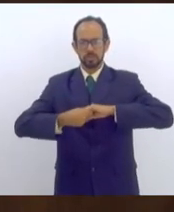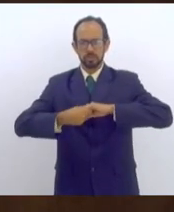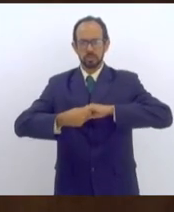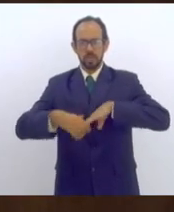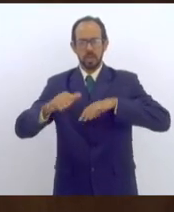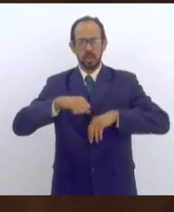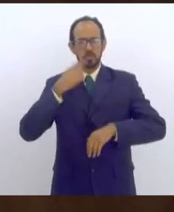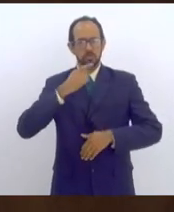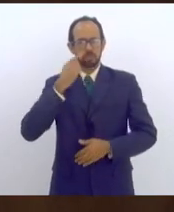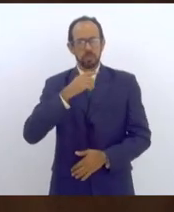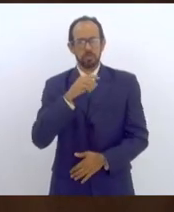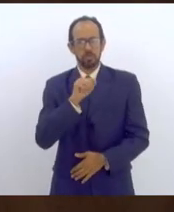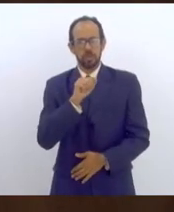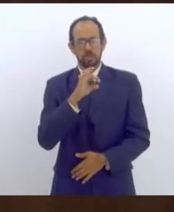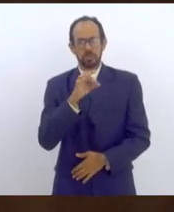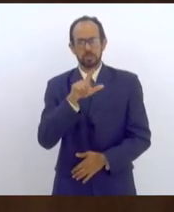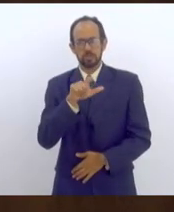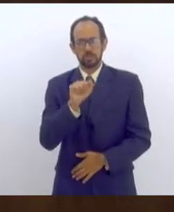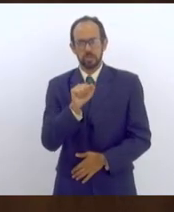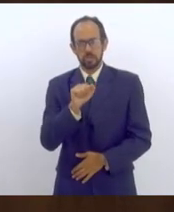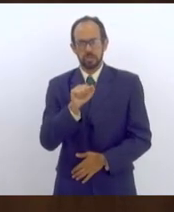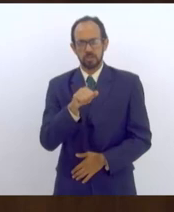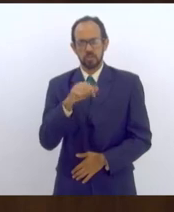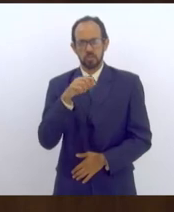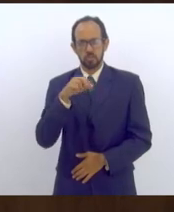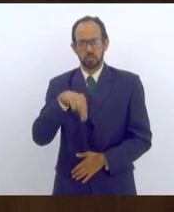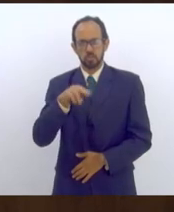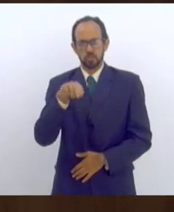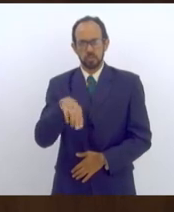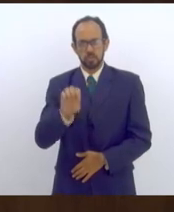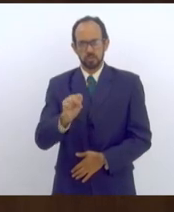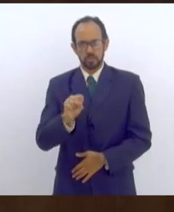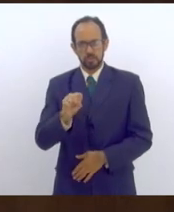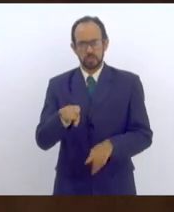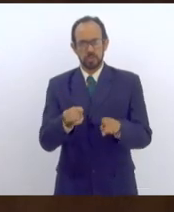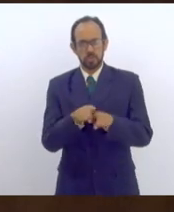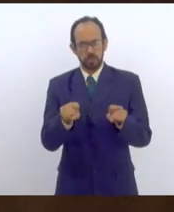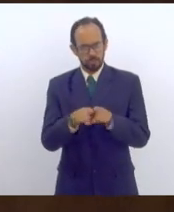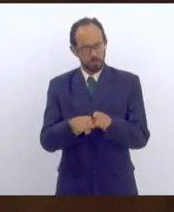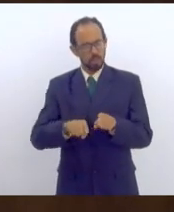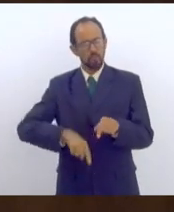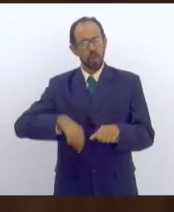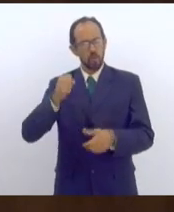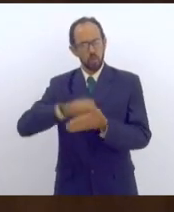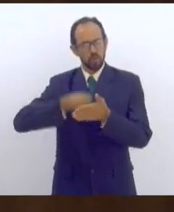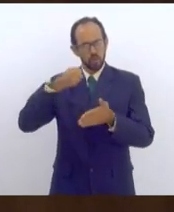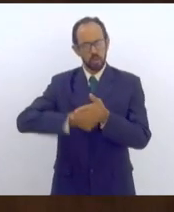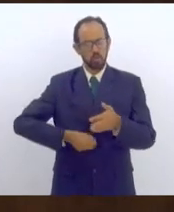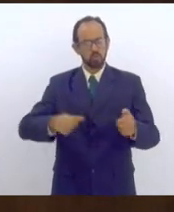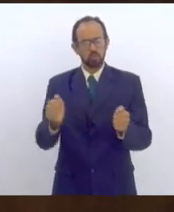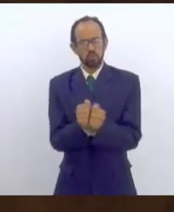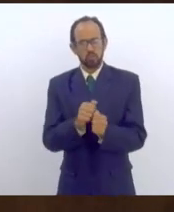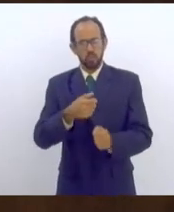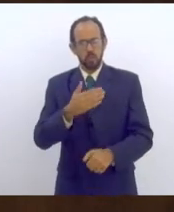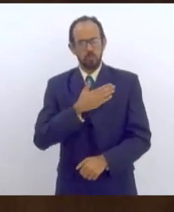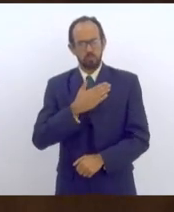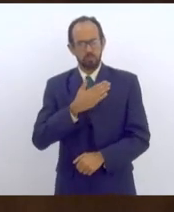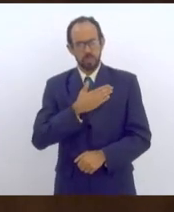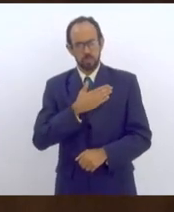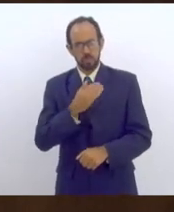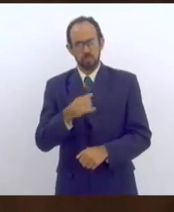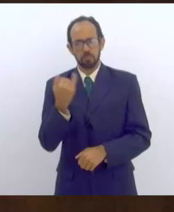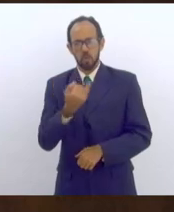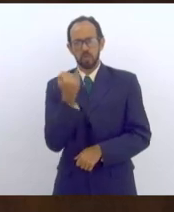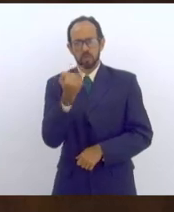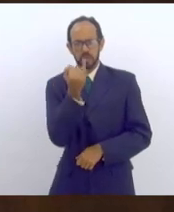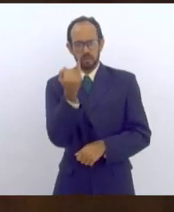Átila Nunes, que desde 2018 também vem defendendo comigo essa pauta tão importante de inclusão